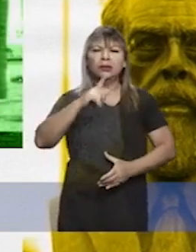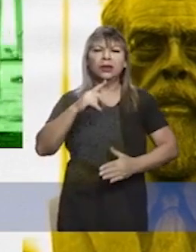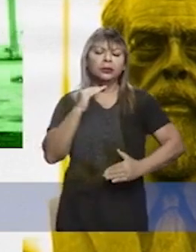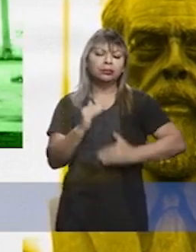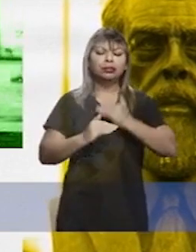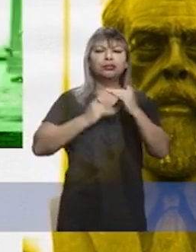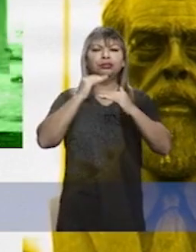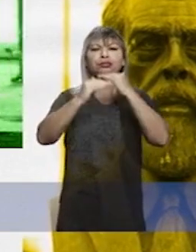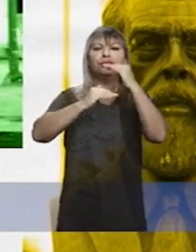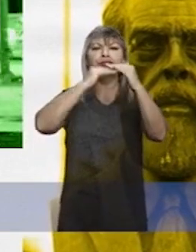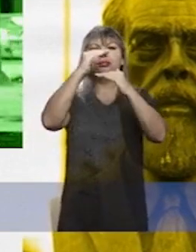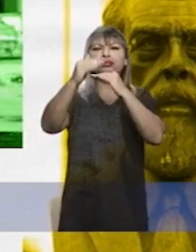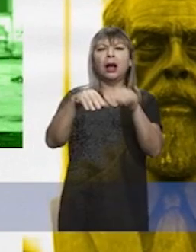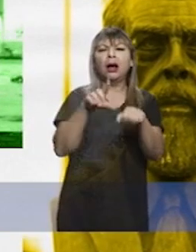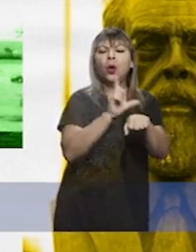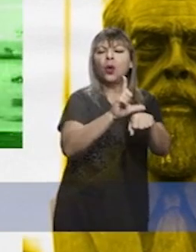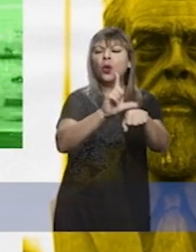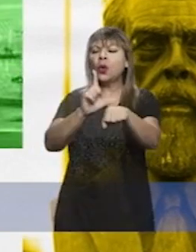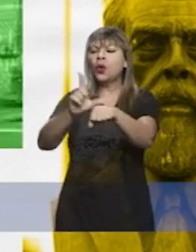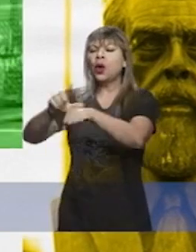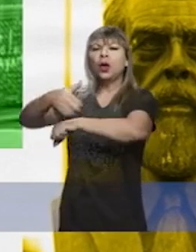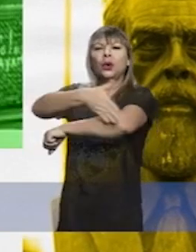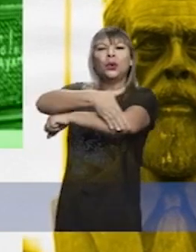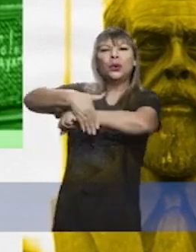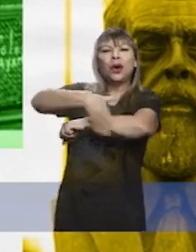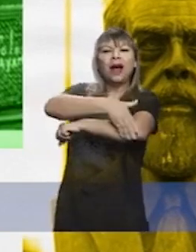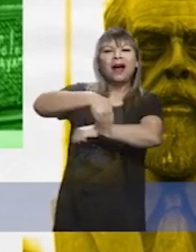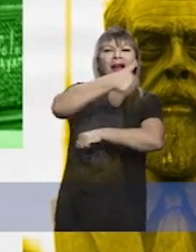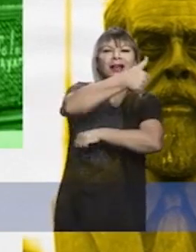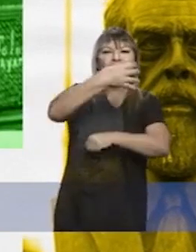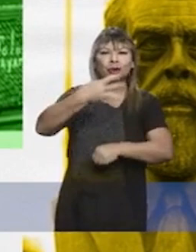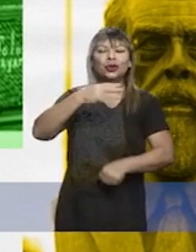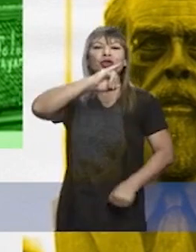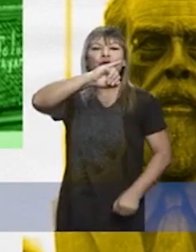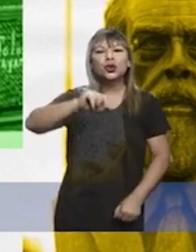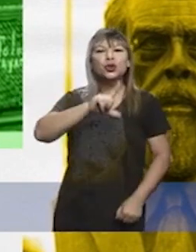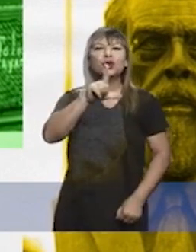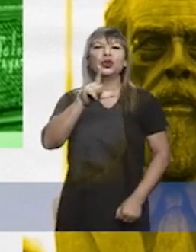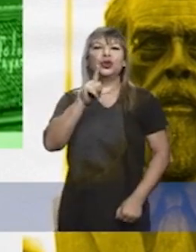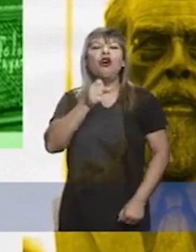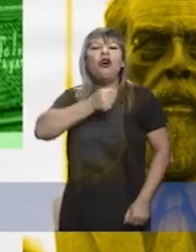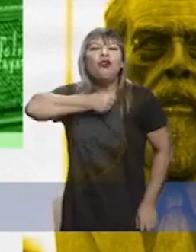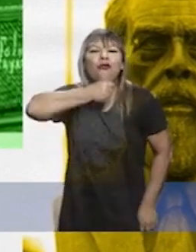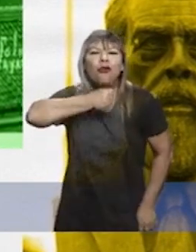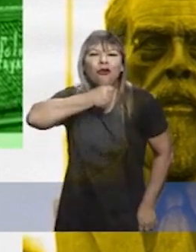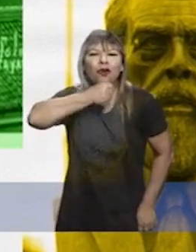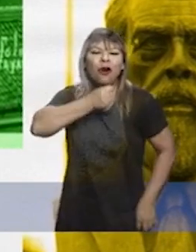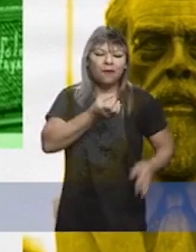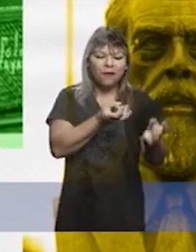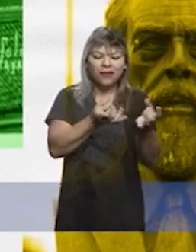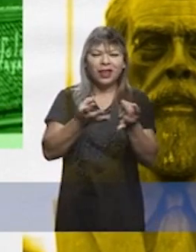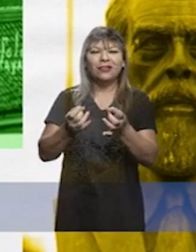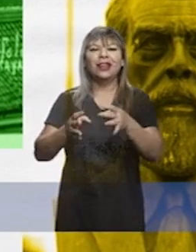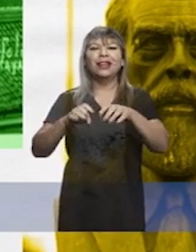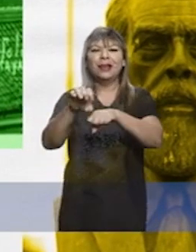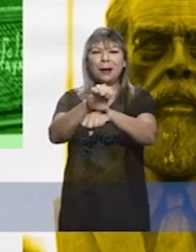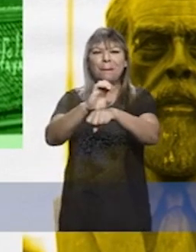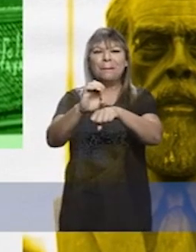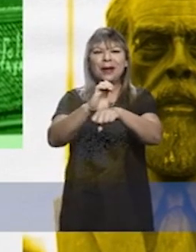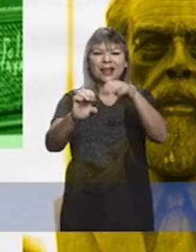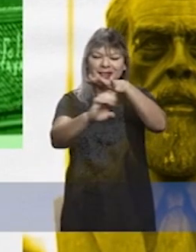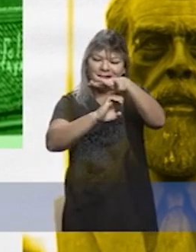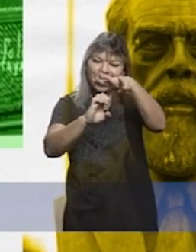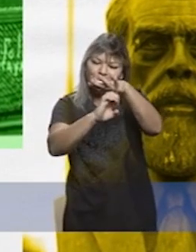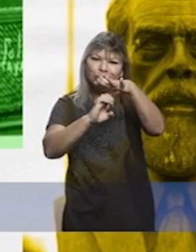pelo desenvolvimento do comércio na antiga 14 de julho. Seu avô foi um pequeno empresário e vendedor da loja